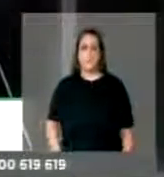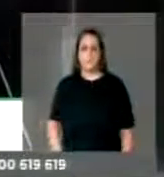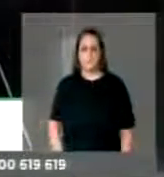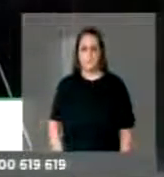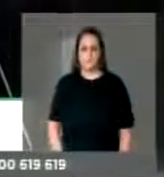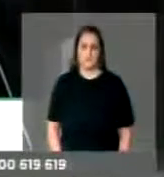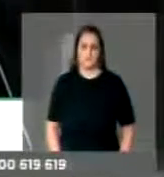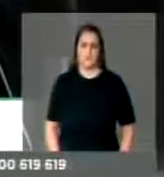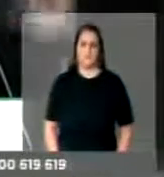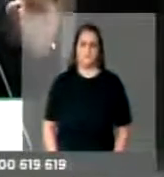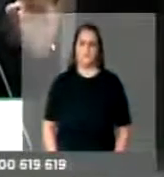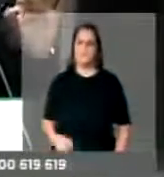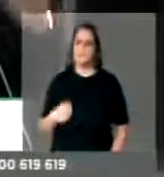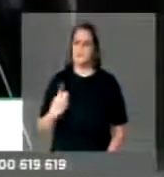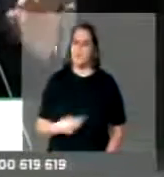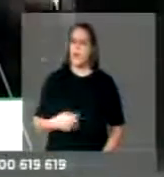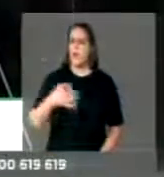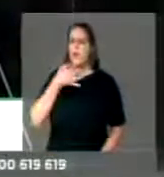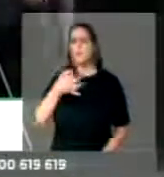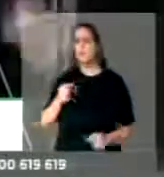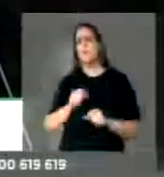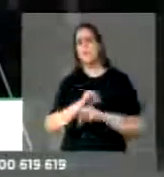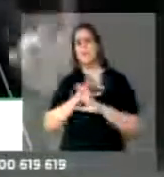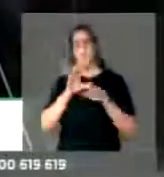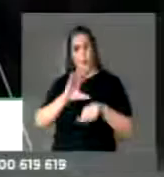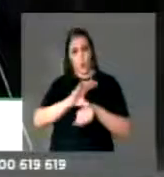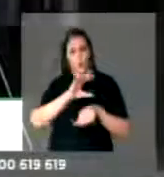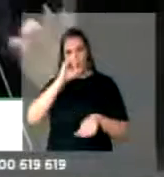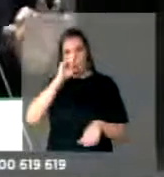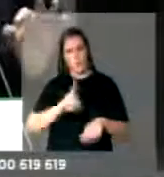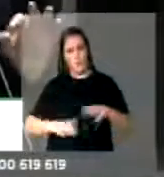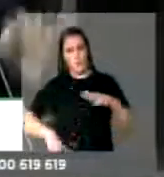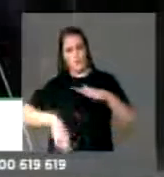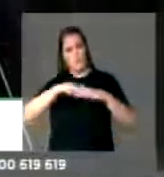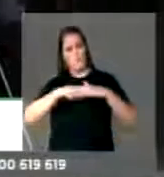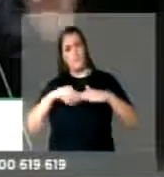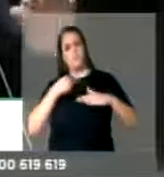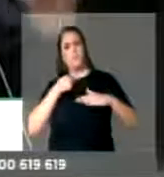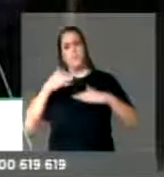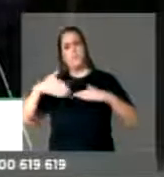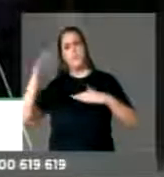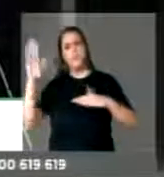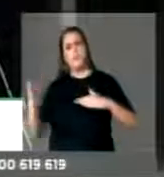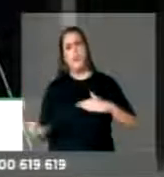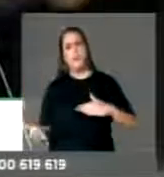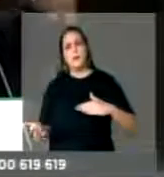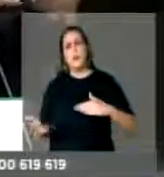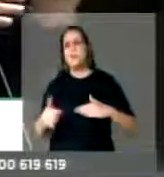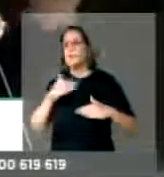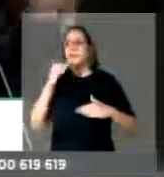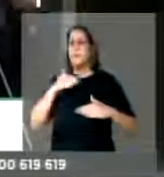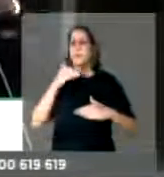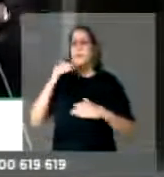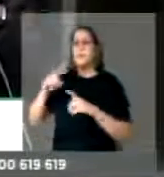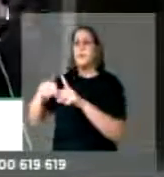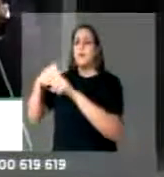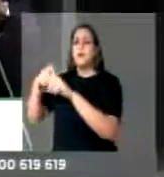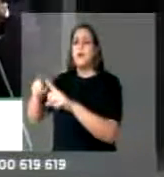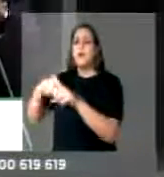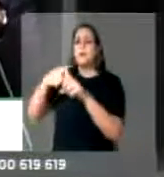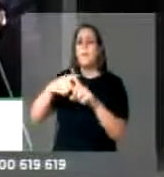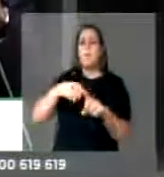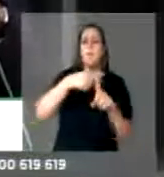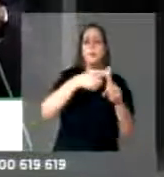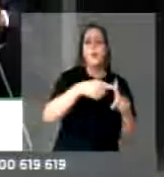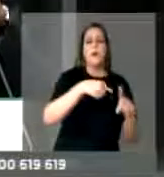Nós temos uma posição clara: teto constitucional é teto constitucional. Não adianta agregar penduricalhos como hora extra,